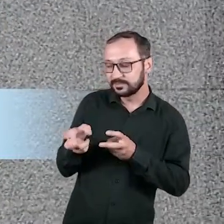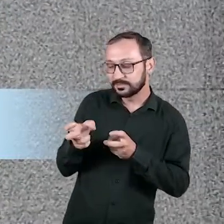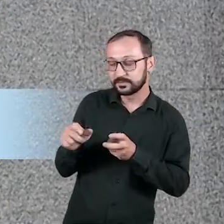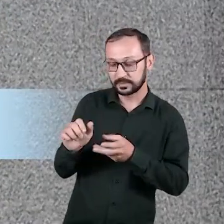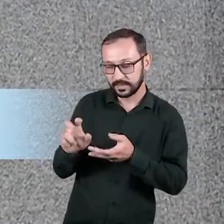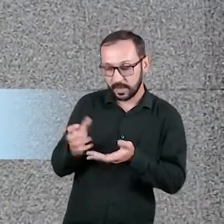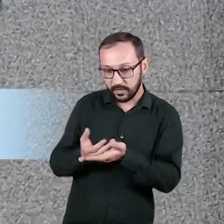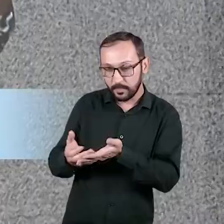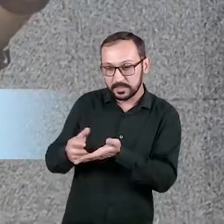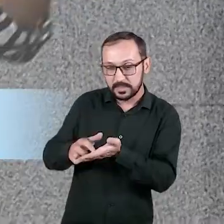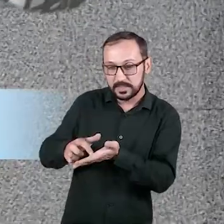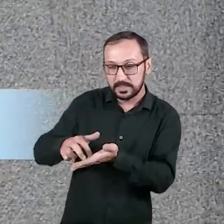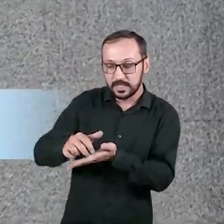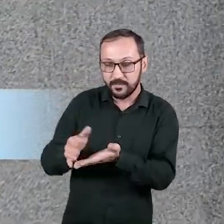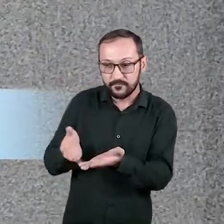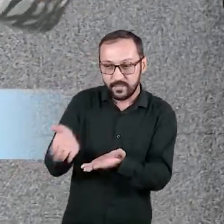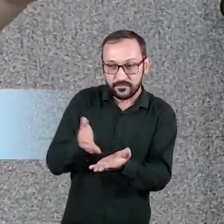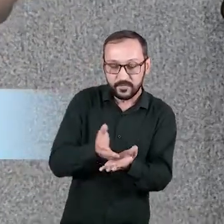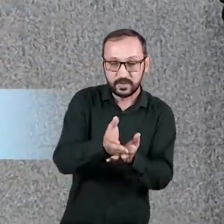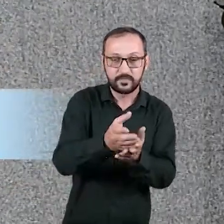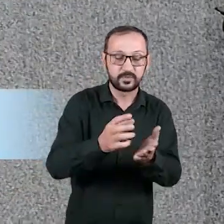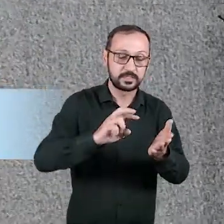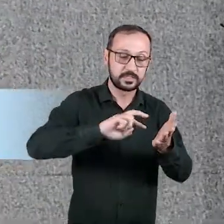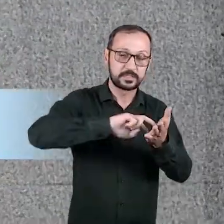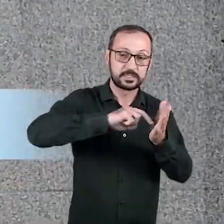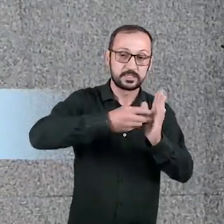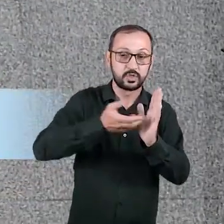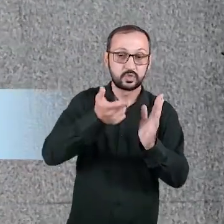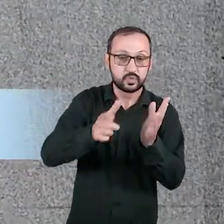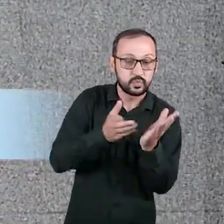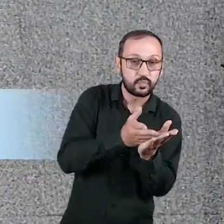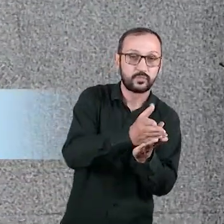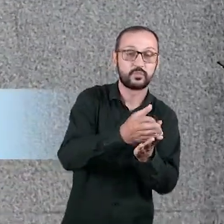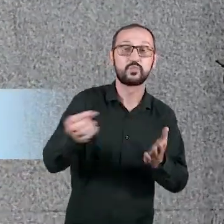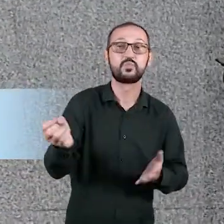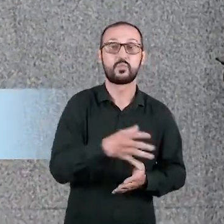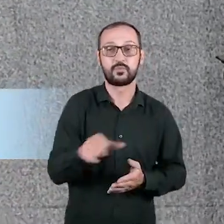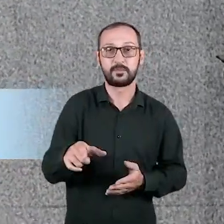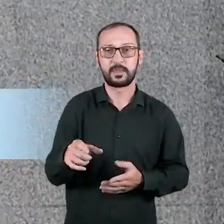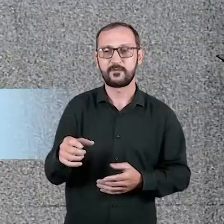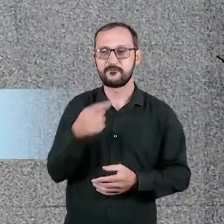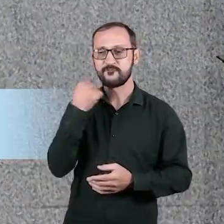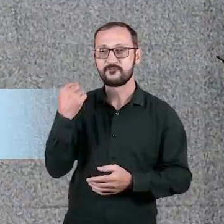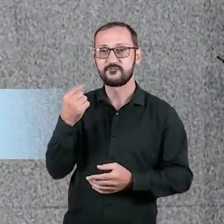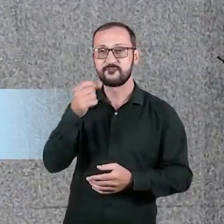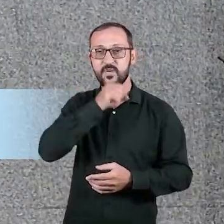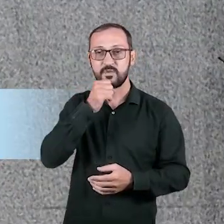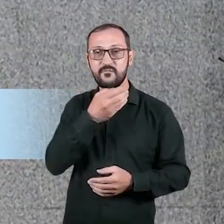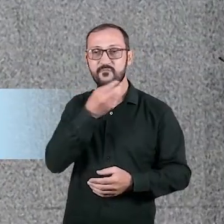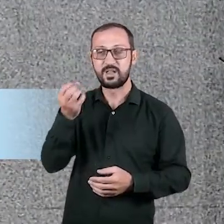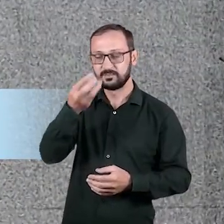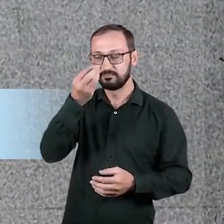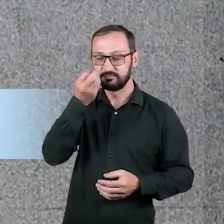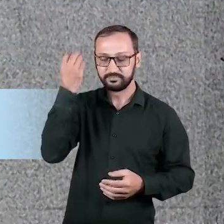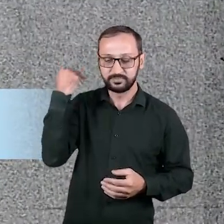nós vamos trabalhando com essa ressignificação do novo, mas nunca deixando o velho e a